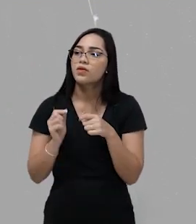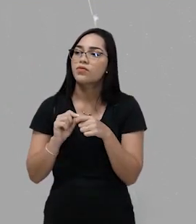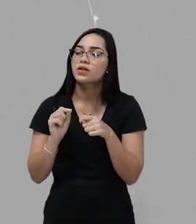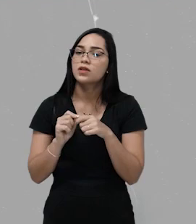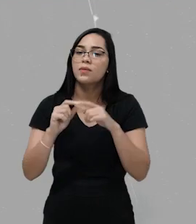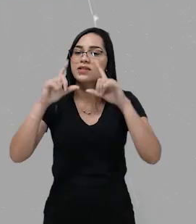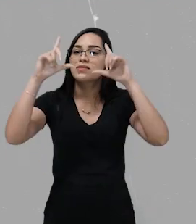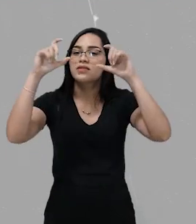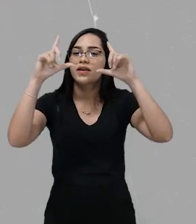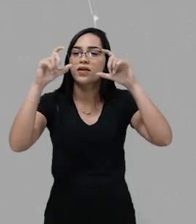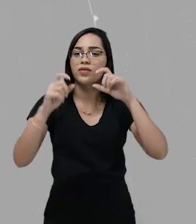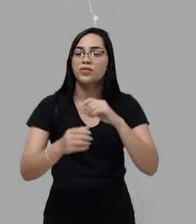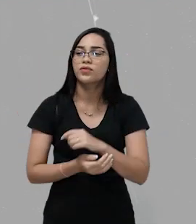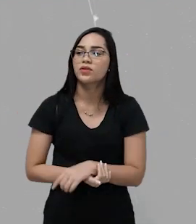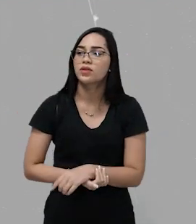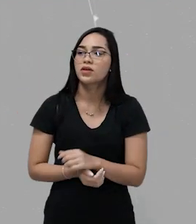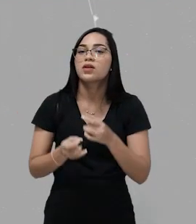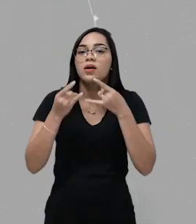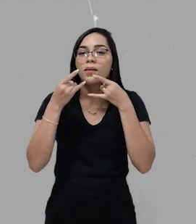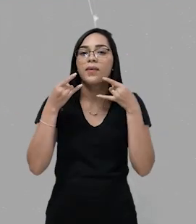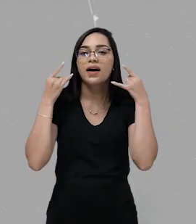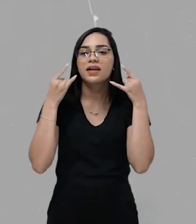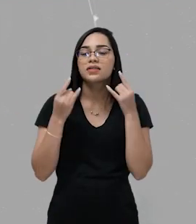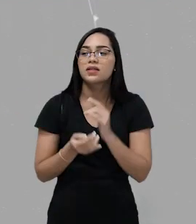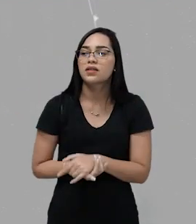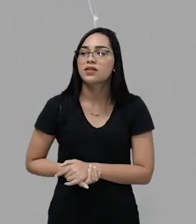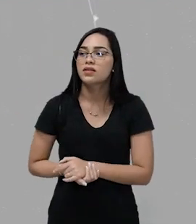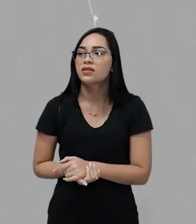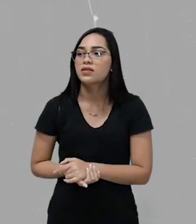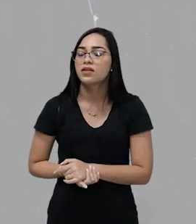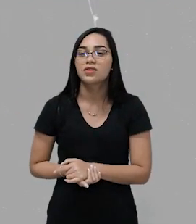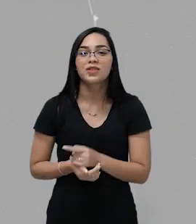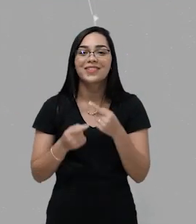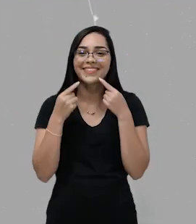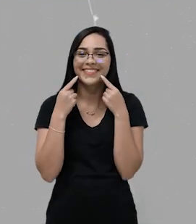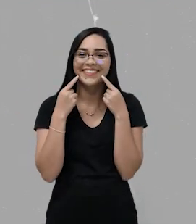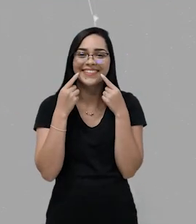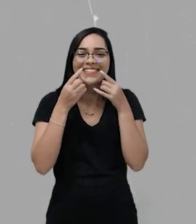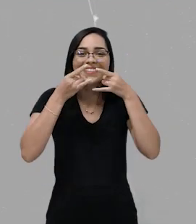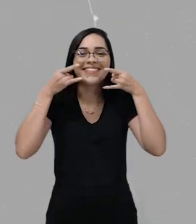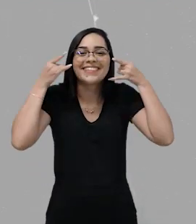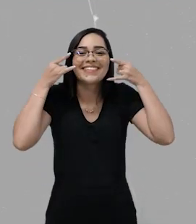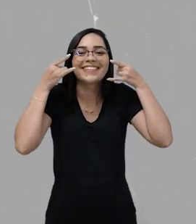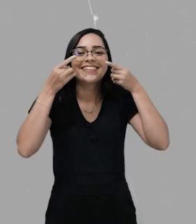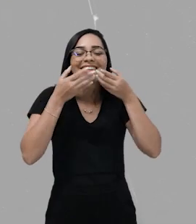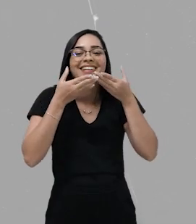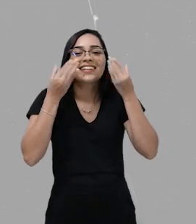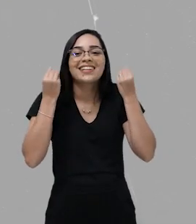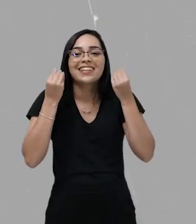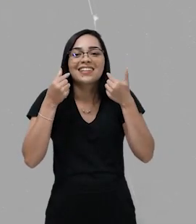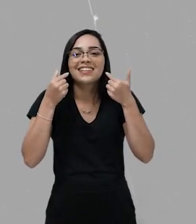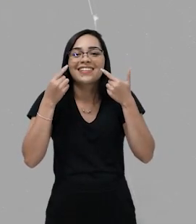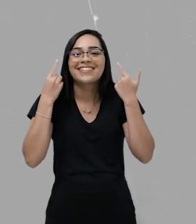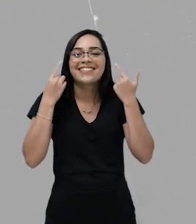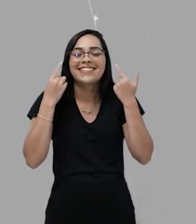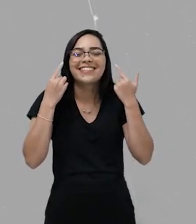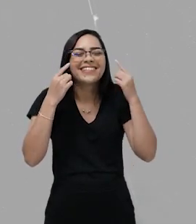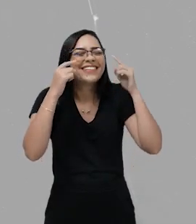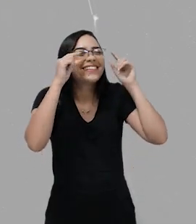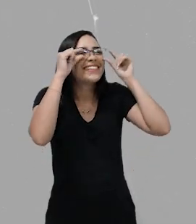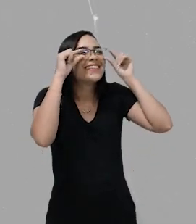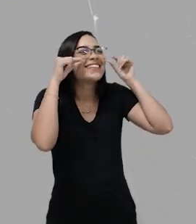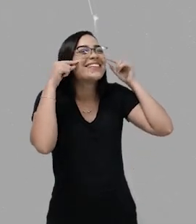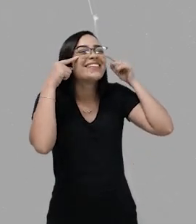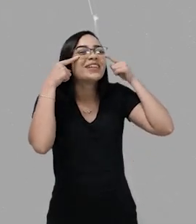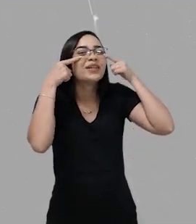uma selfie com máscara. Eu tô sorrindo. Esqueço que ninguém vai ver que eu estou sorrindo. Porém,